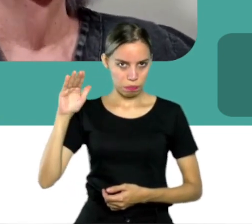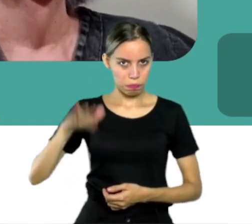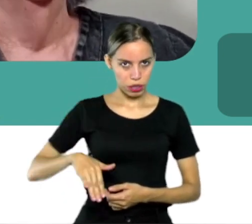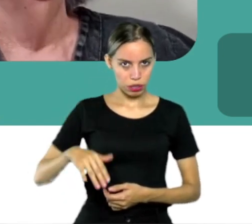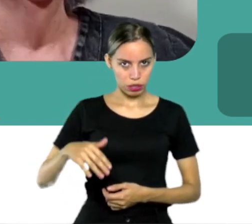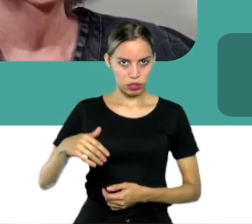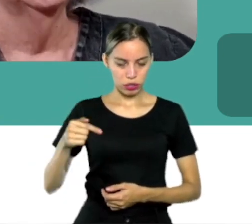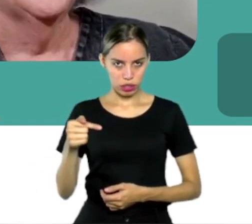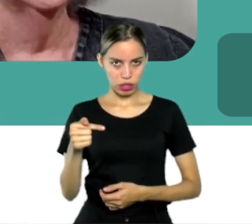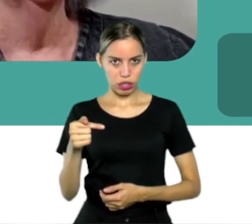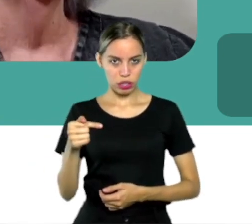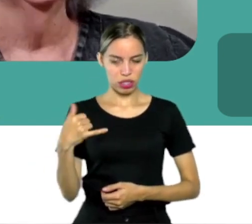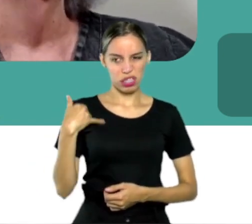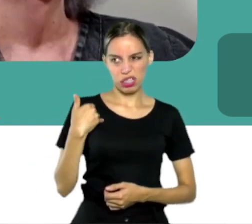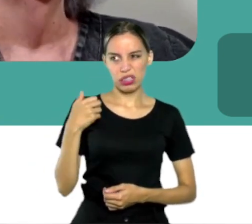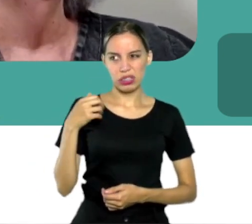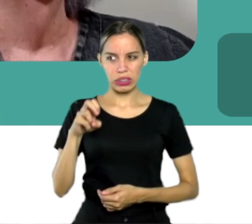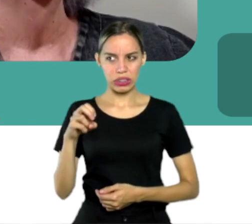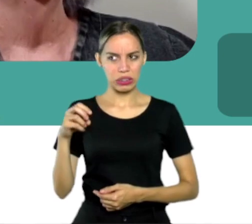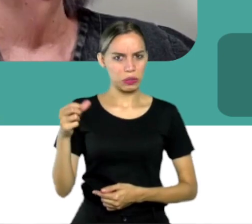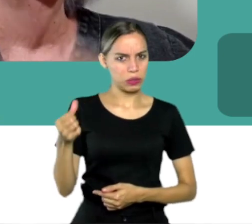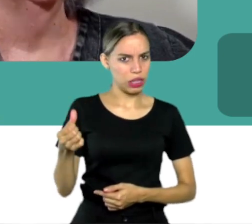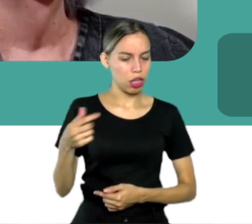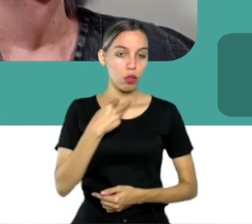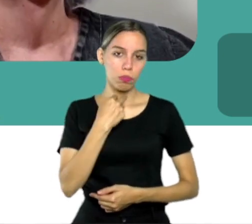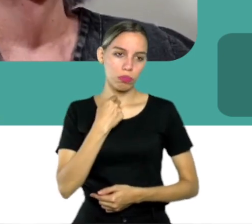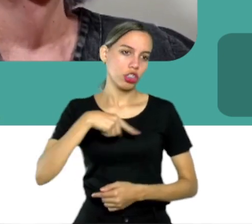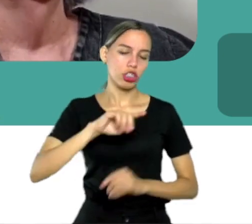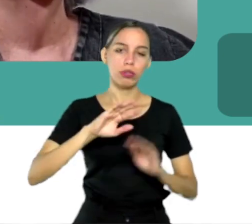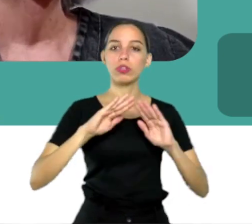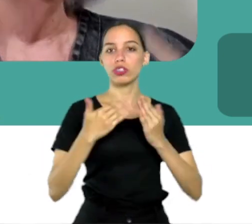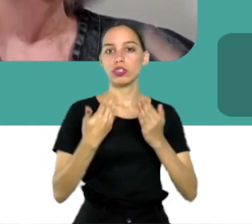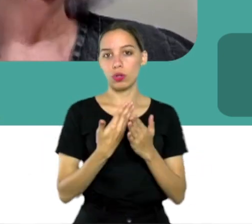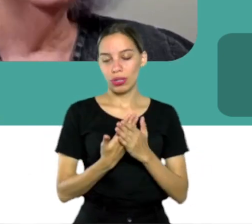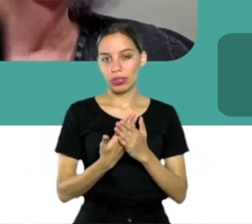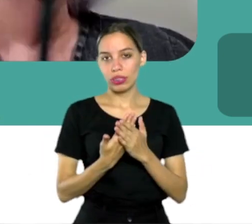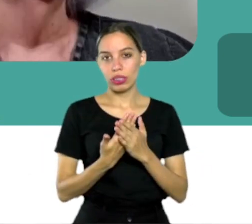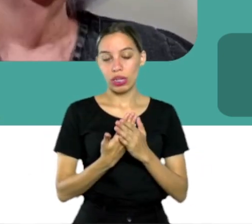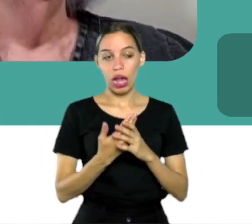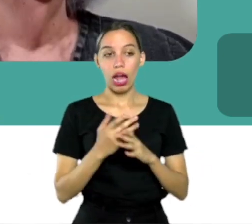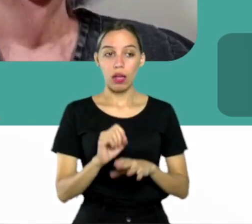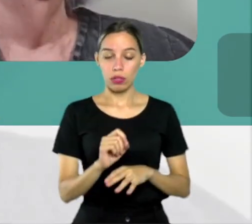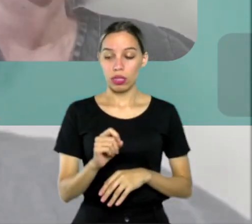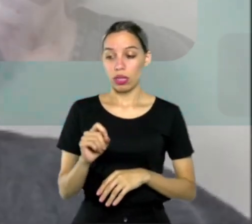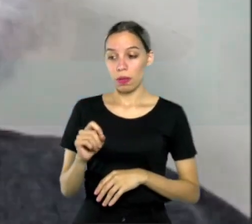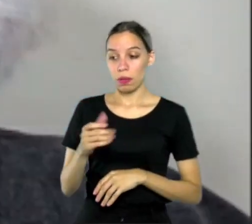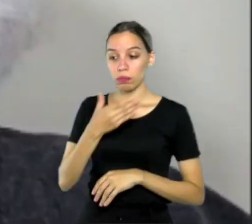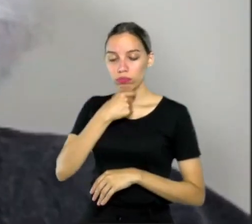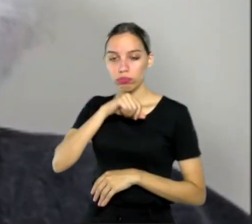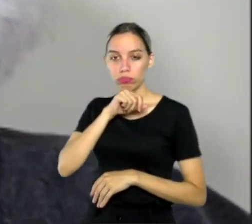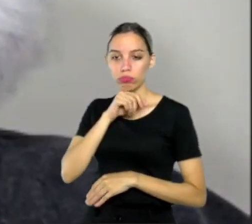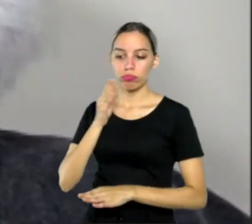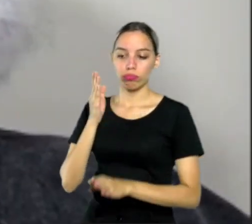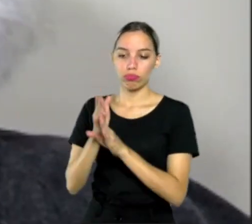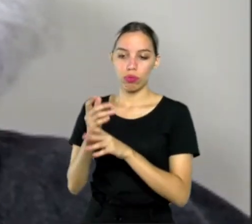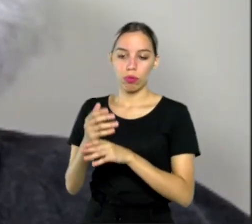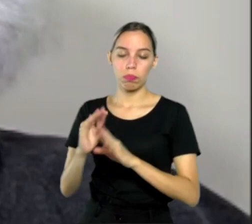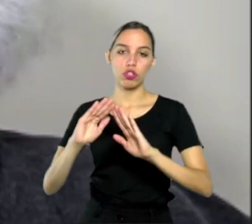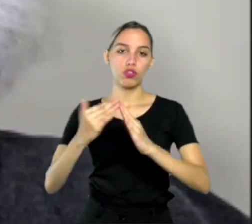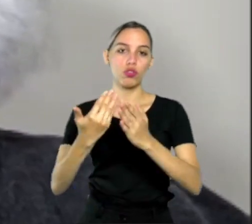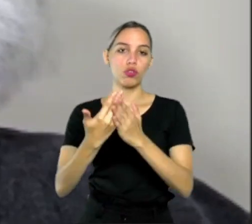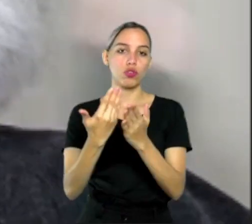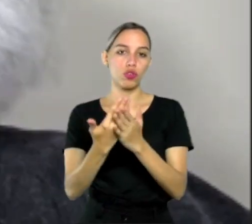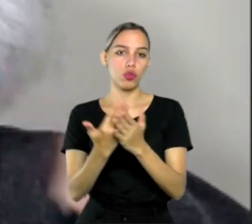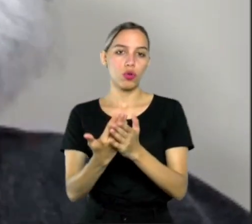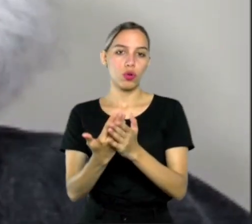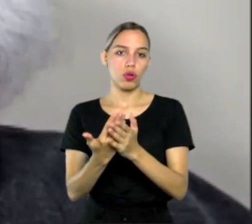uma escola particular que tinha um jardim da infância e me colocou no jardim da infância. A minha irmã mais velha foi também, porque eu já sabia ler